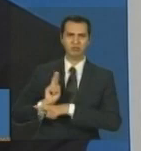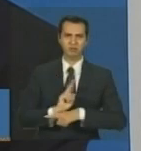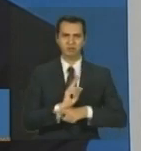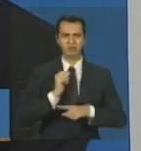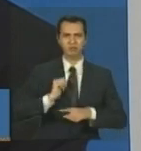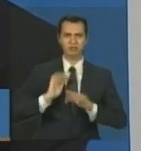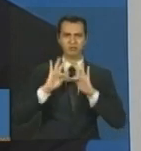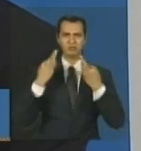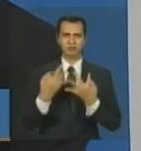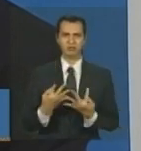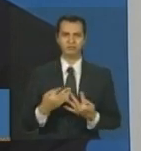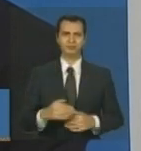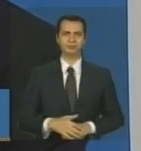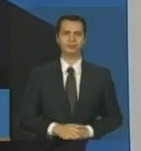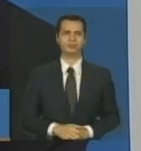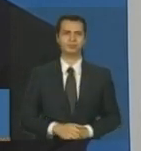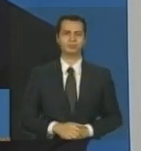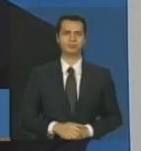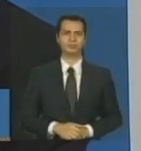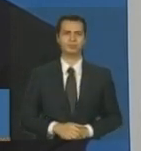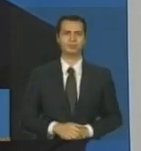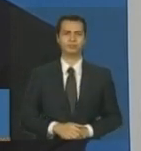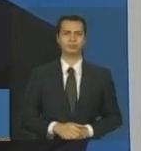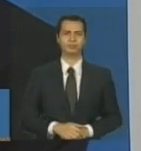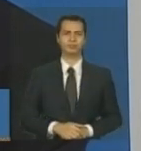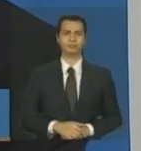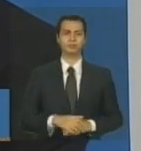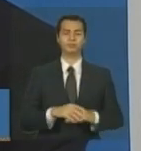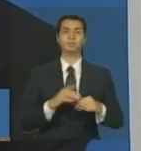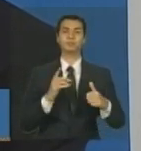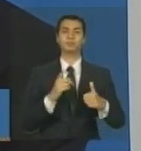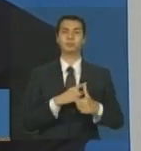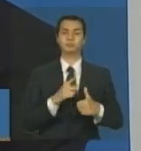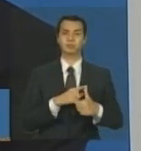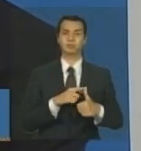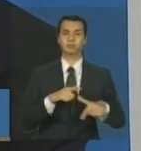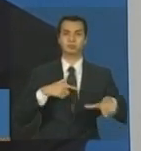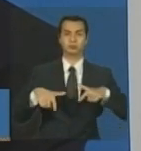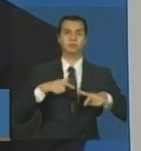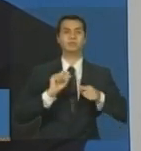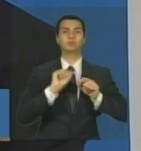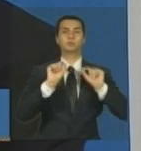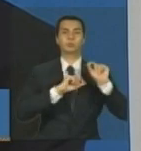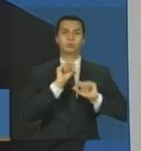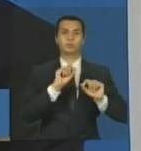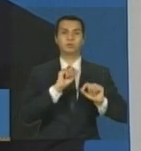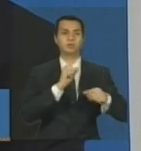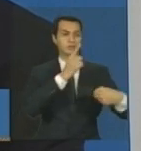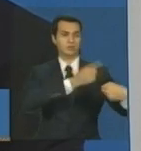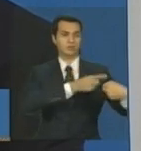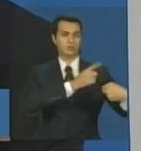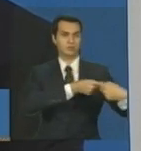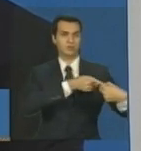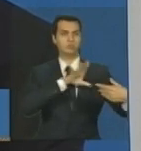que essa coordenação geral faz, então, é diligenciar junto aos municípios para levantar